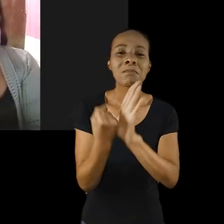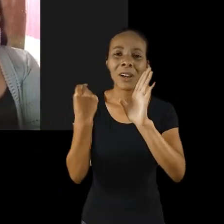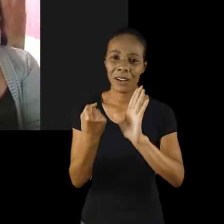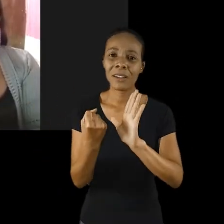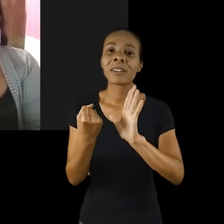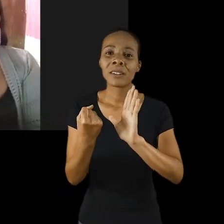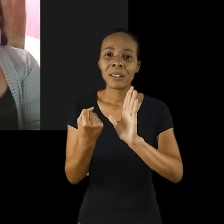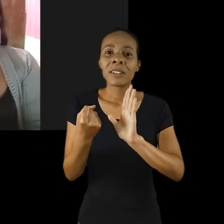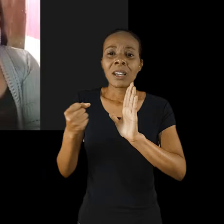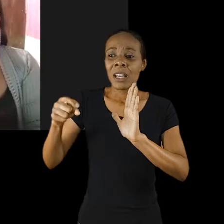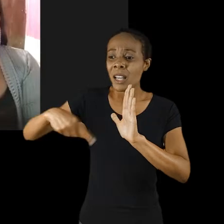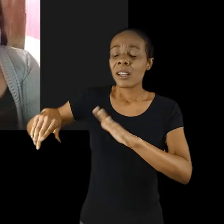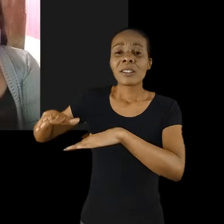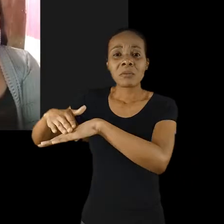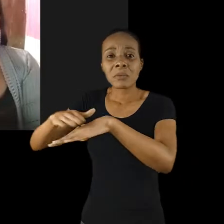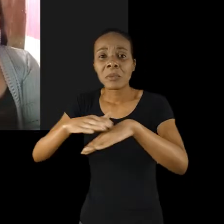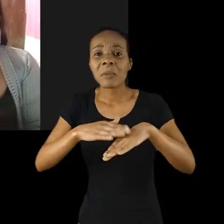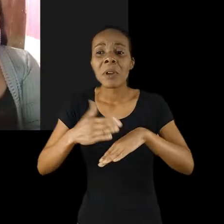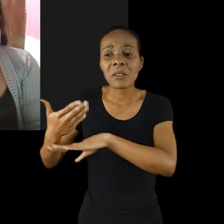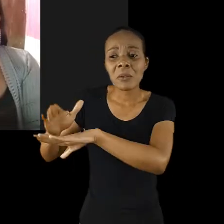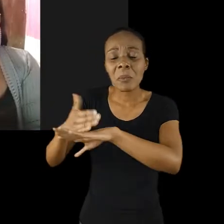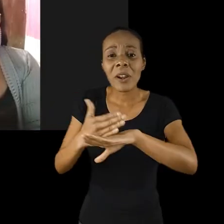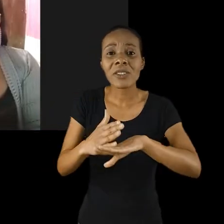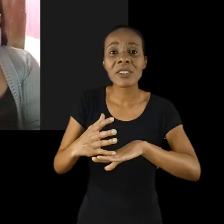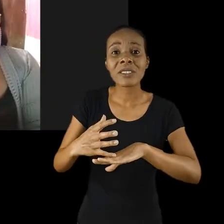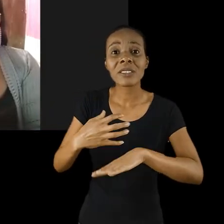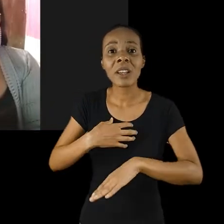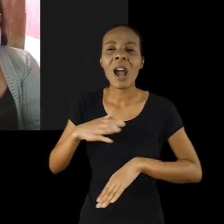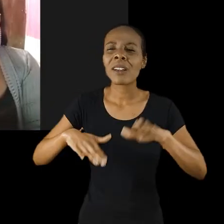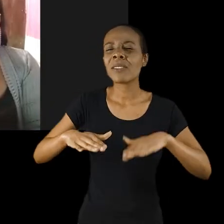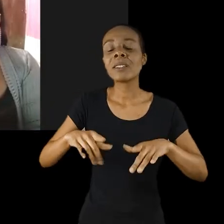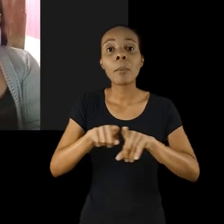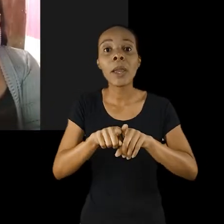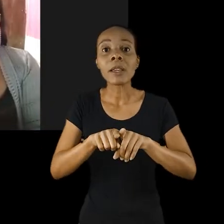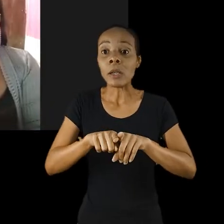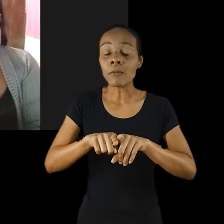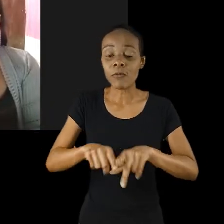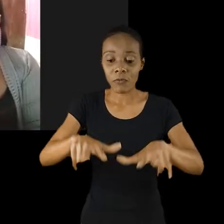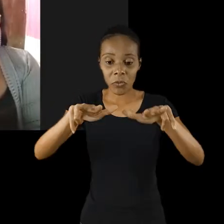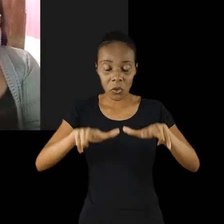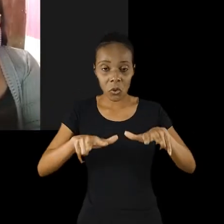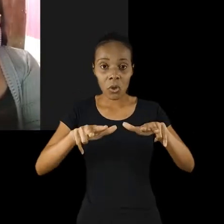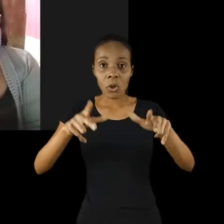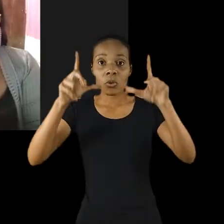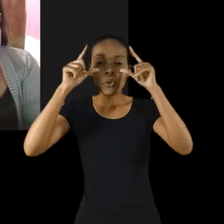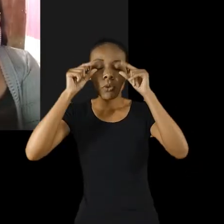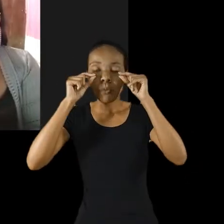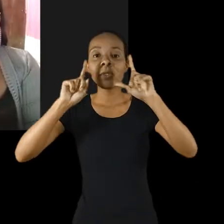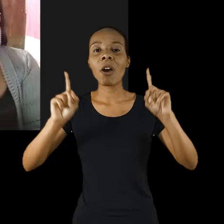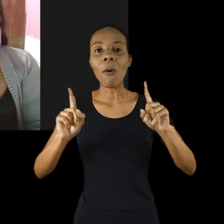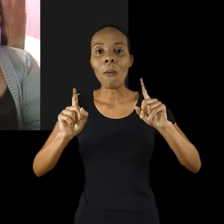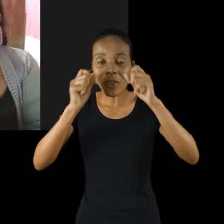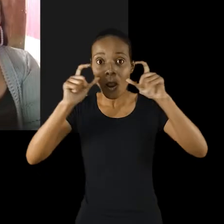própria autonomia de ser e de agir, inclusive para ficar acordada, para se defender do boy que transa sem camisinha e quer carimbar essa travesti com